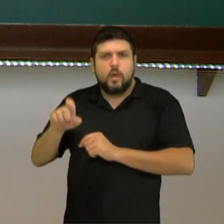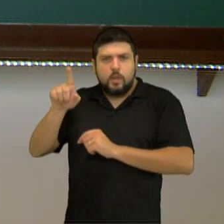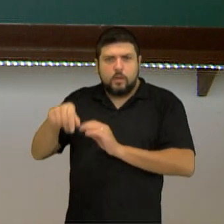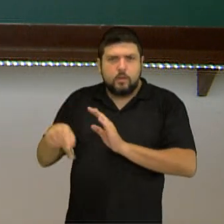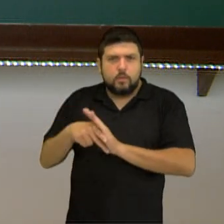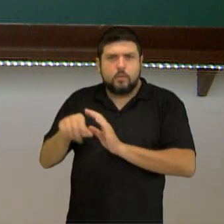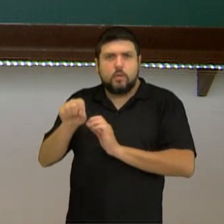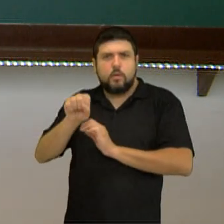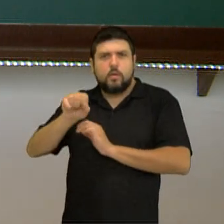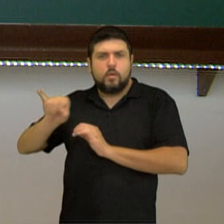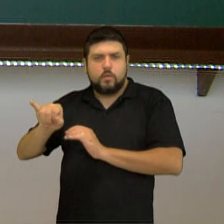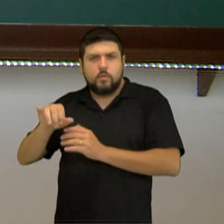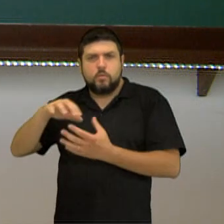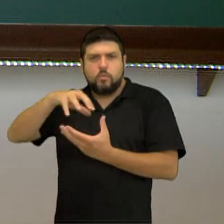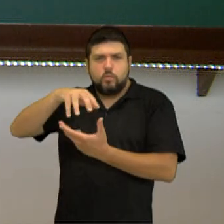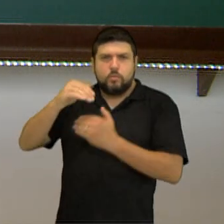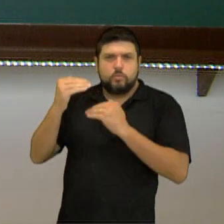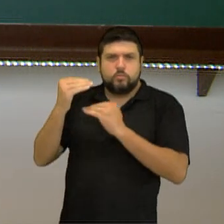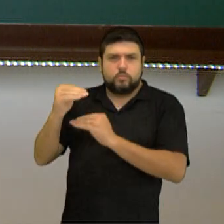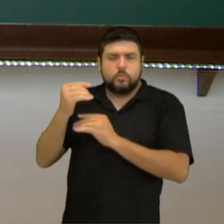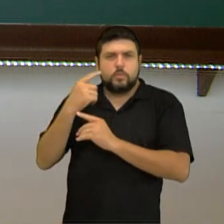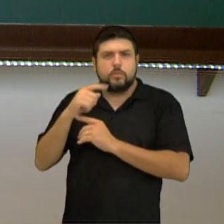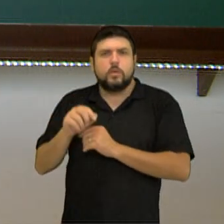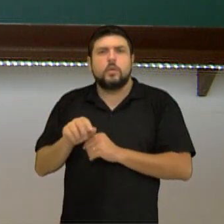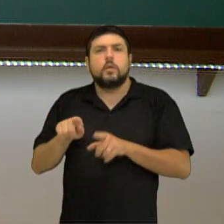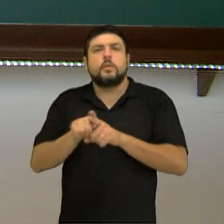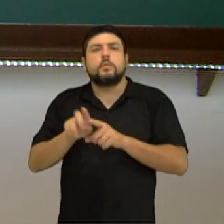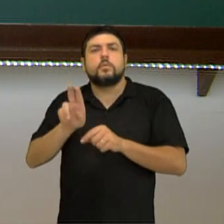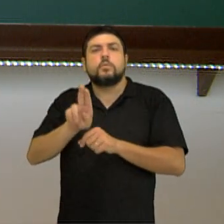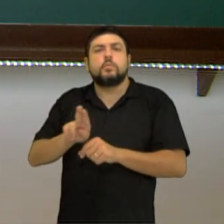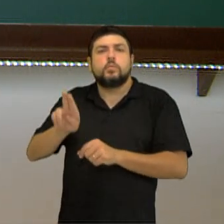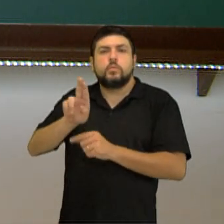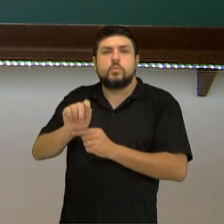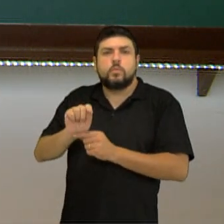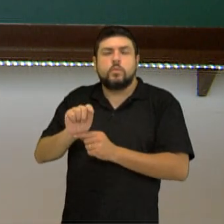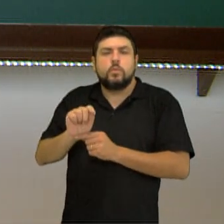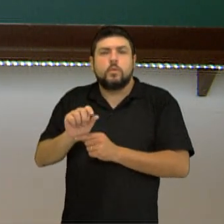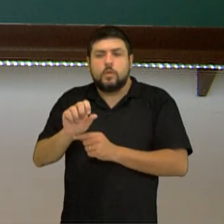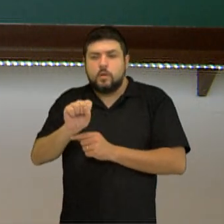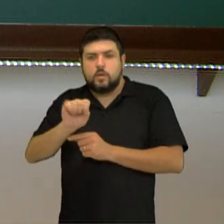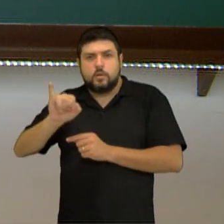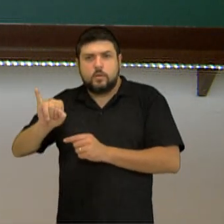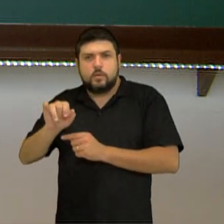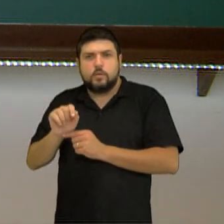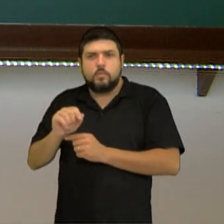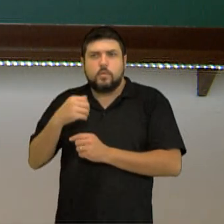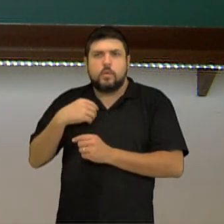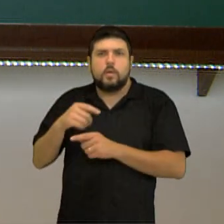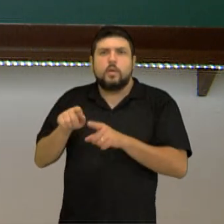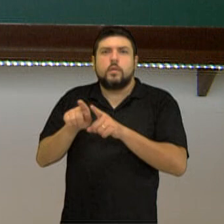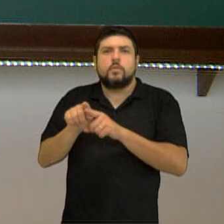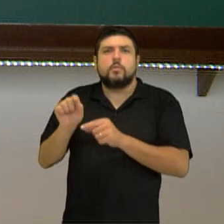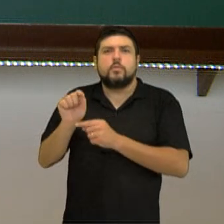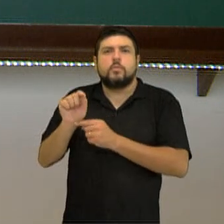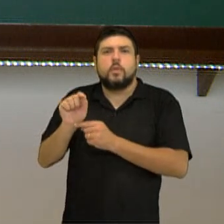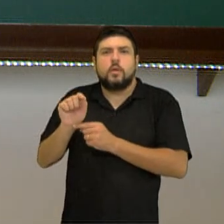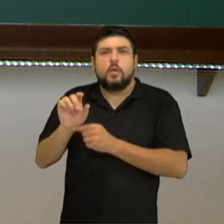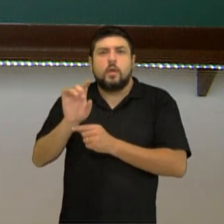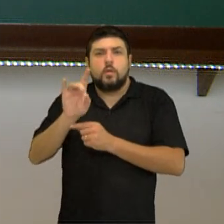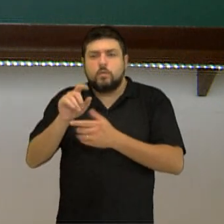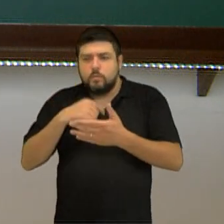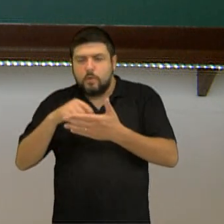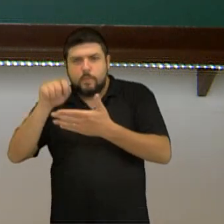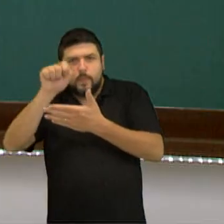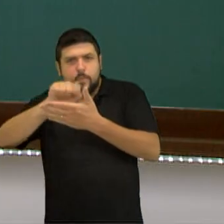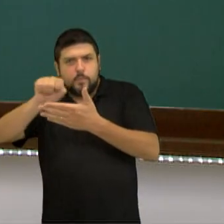e normalmente nós utilizamos como quantidade de movimento Sistema Internacional, é só correr para o braço. É só você